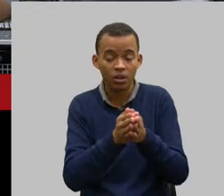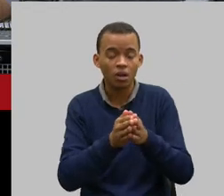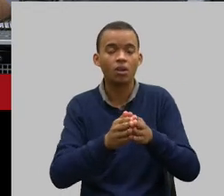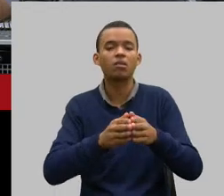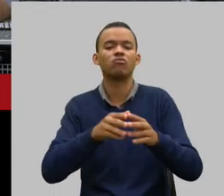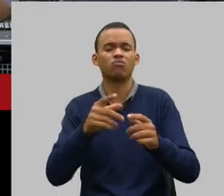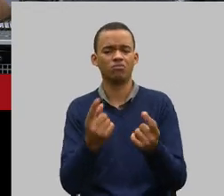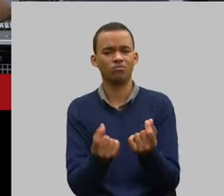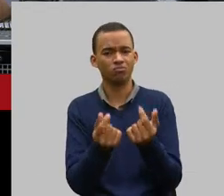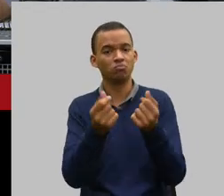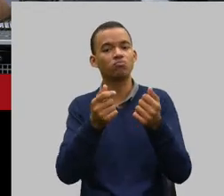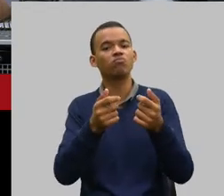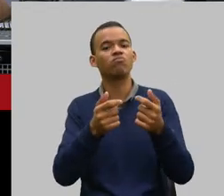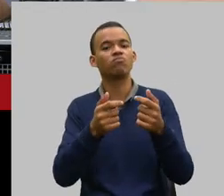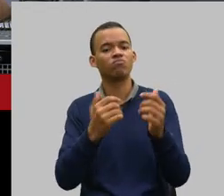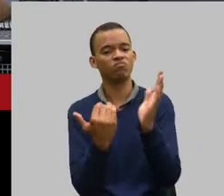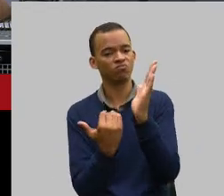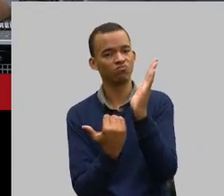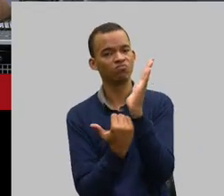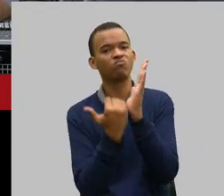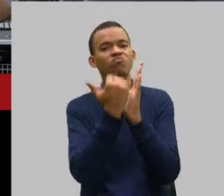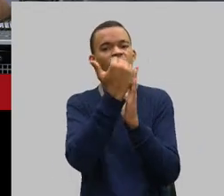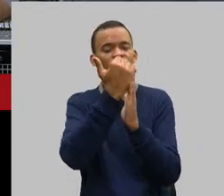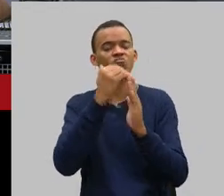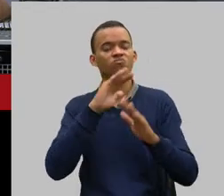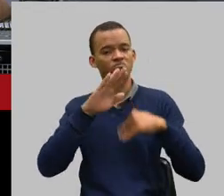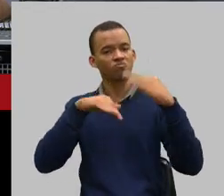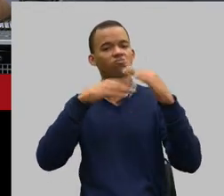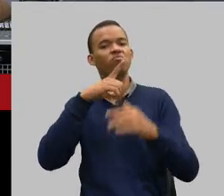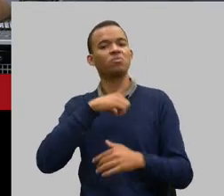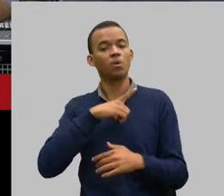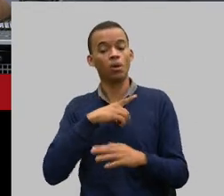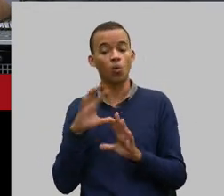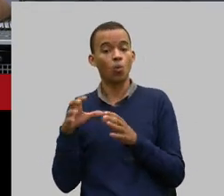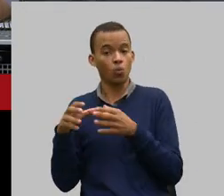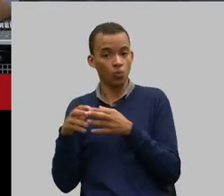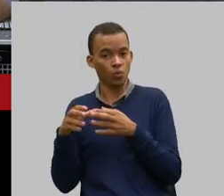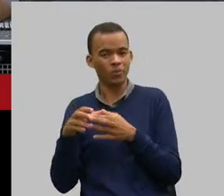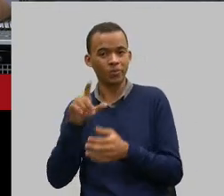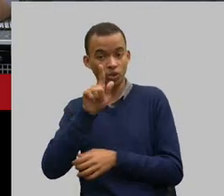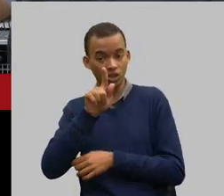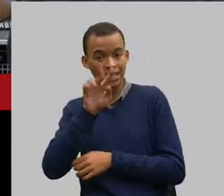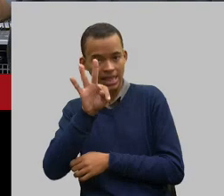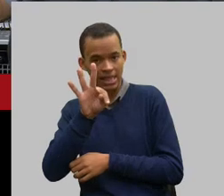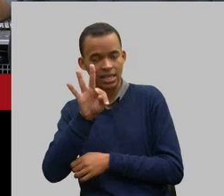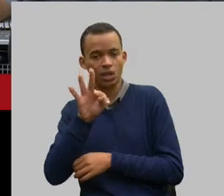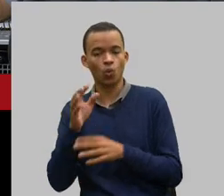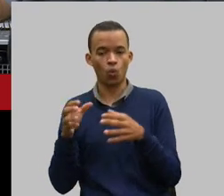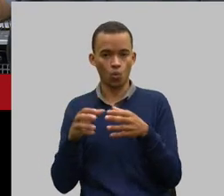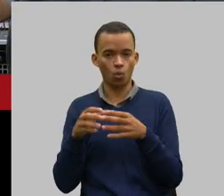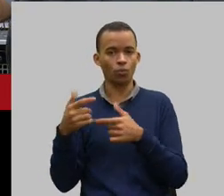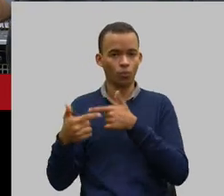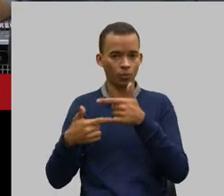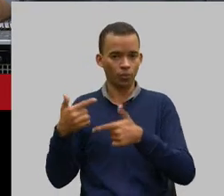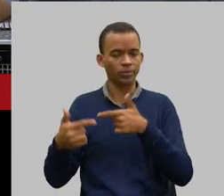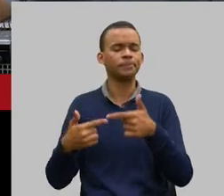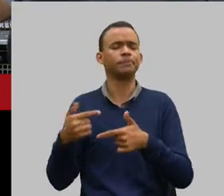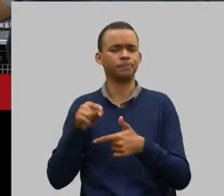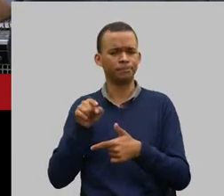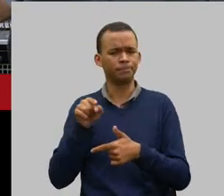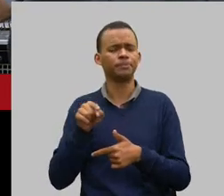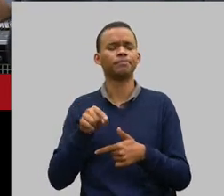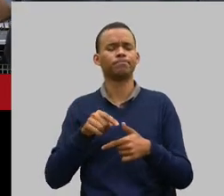isso nós fizemos esse GT e esse GT está em plena atividade com